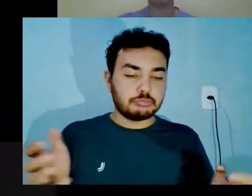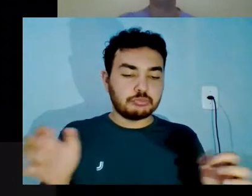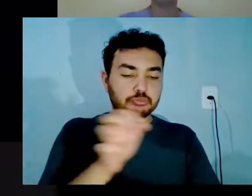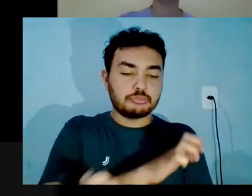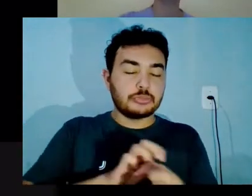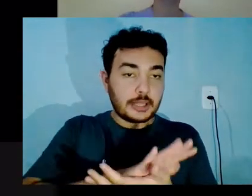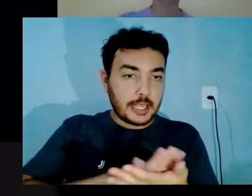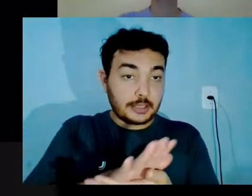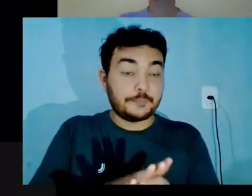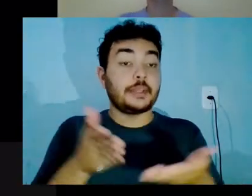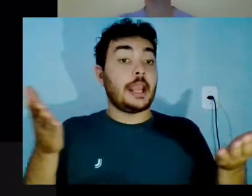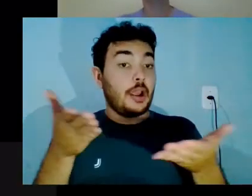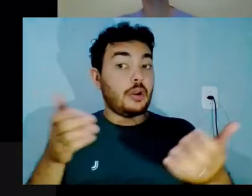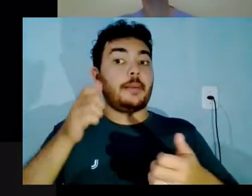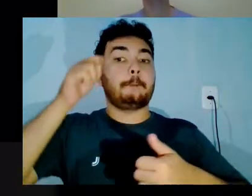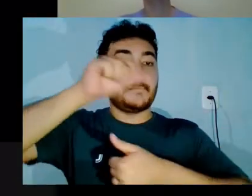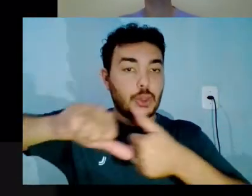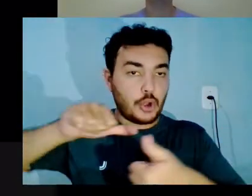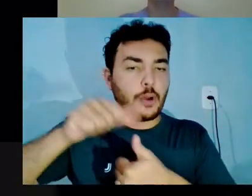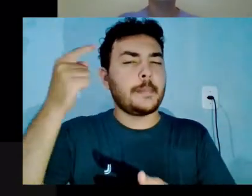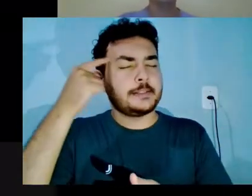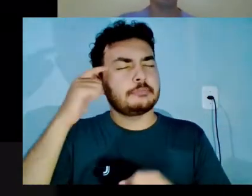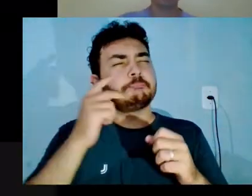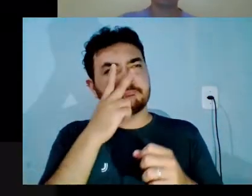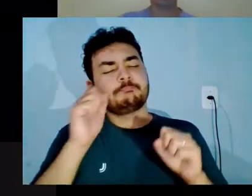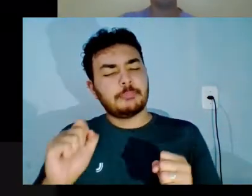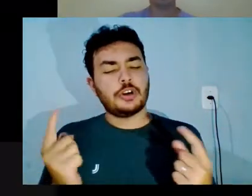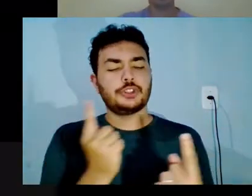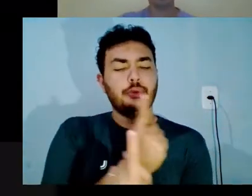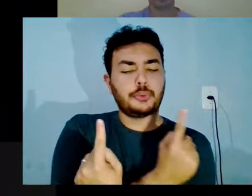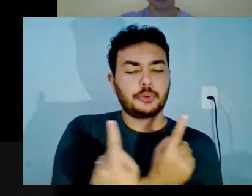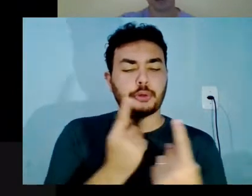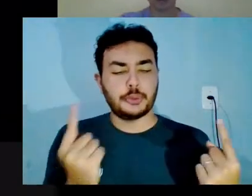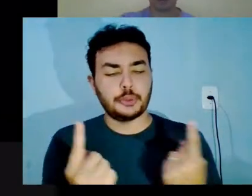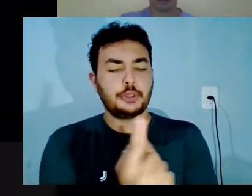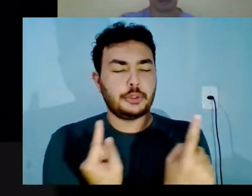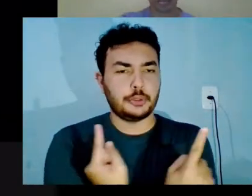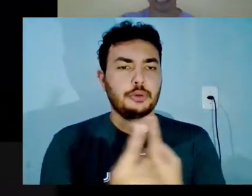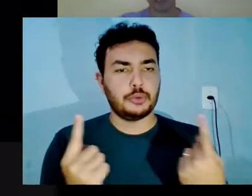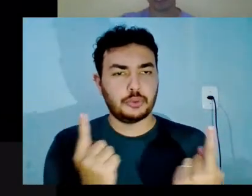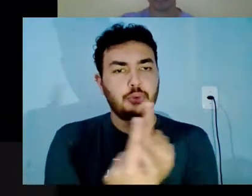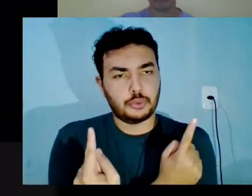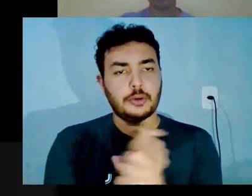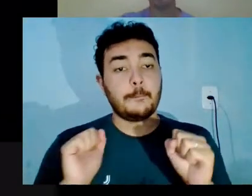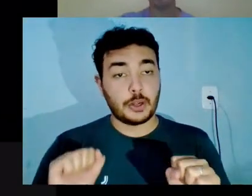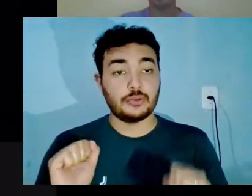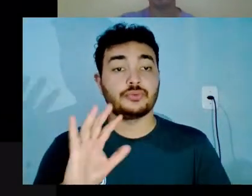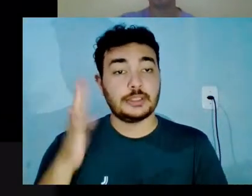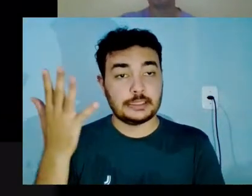e que o elétron 2 também pode estar presente na região do átomo A e do átomo B. Essa é a diferença